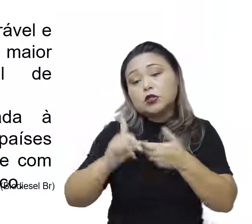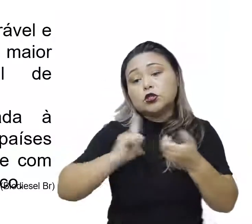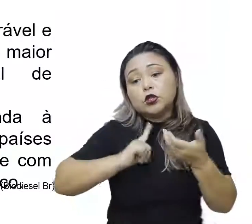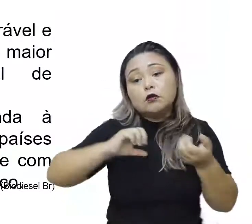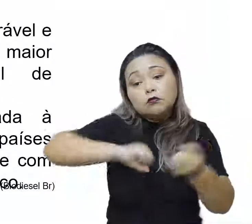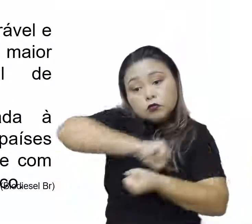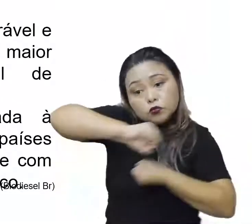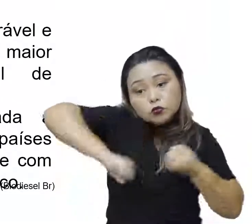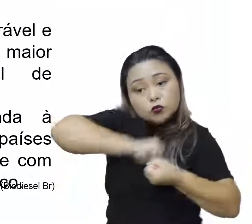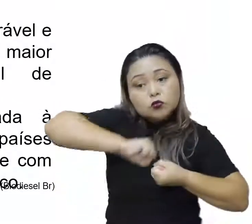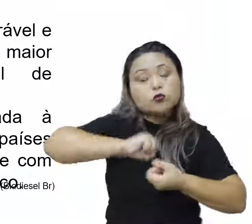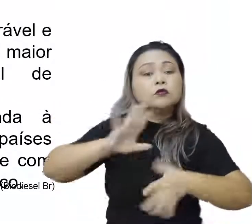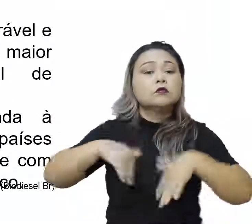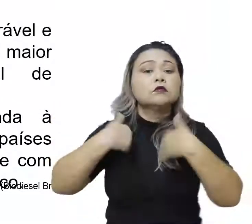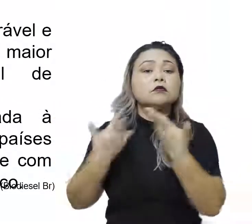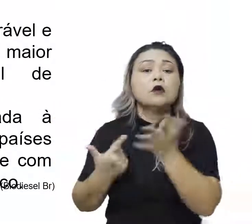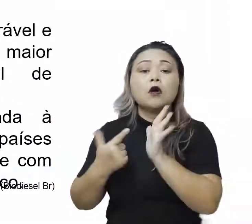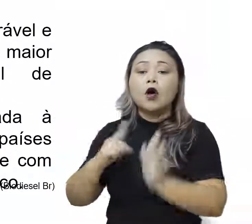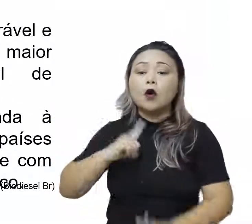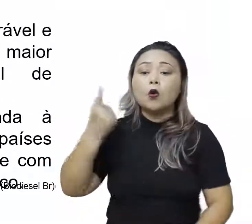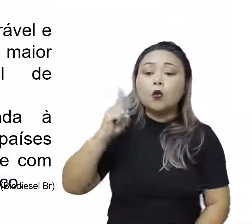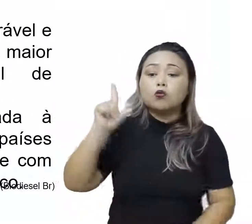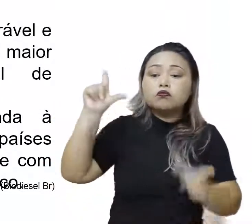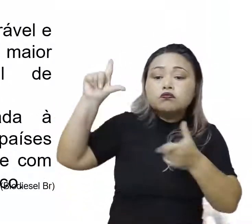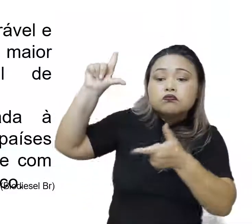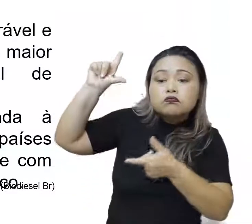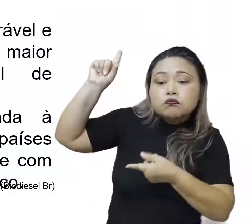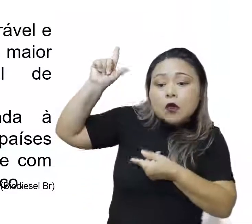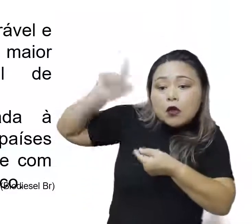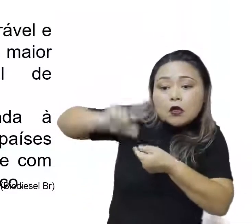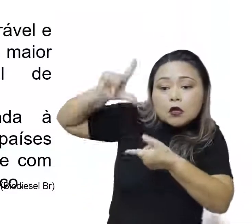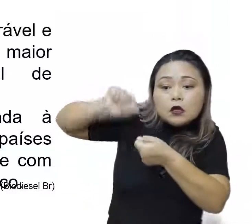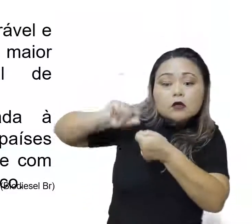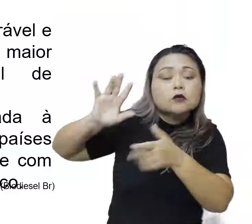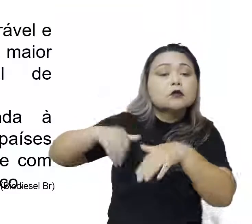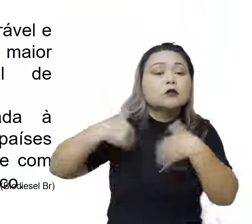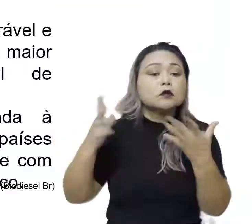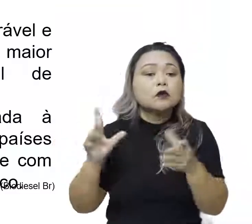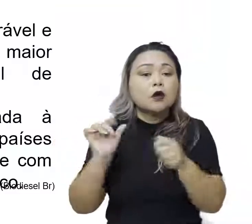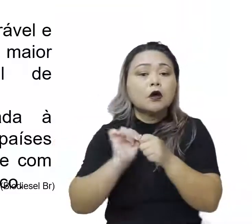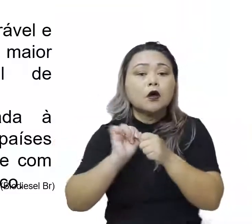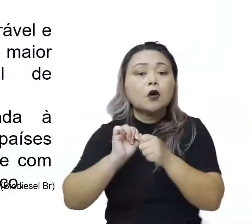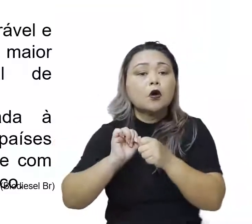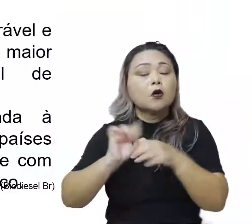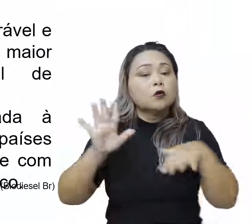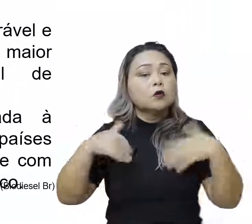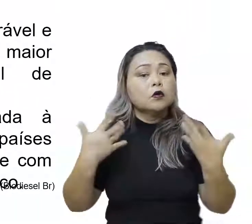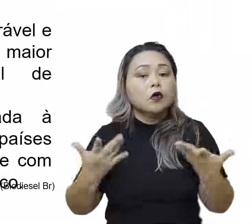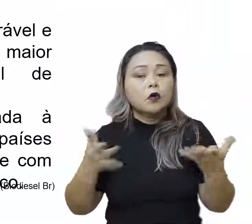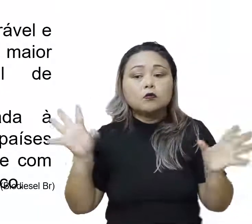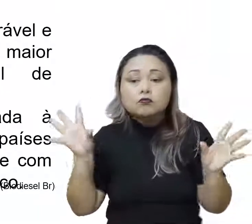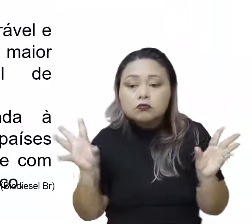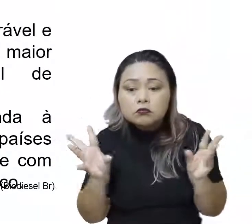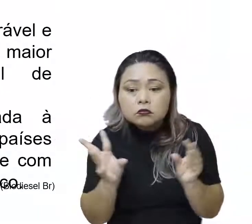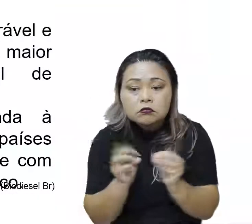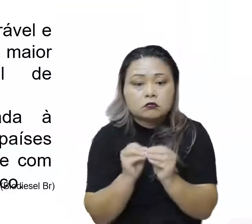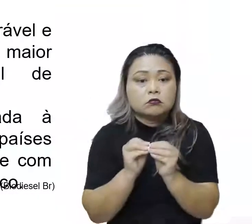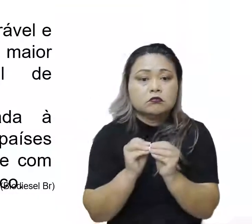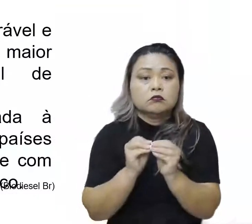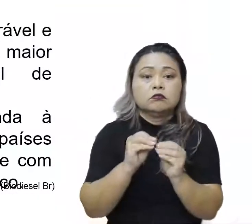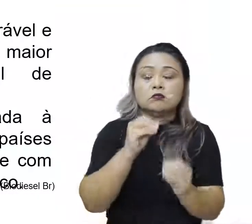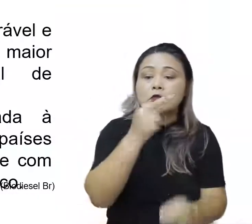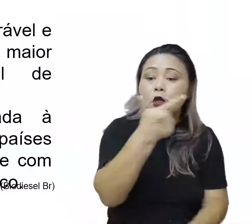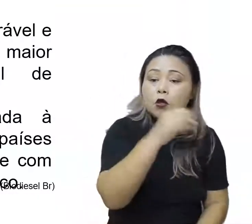temos, mostrando aí um resumo para vocês sobre esse fator, certo? Entre